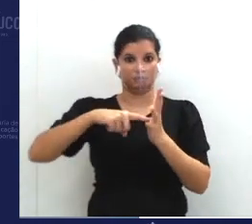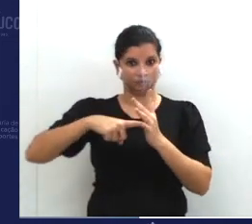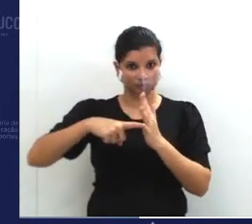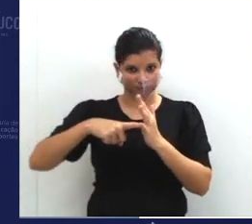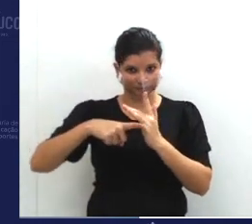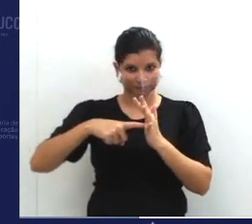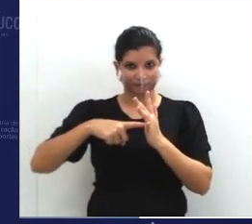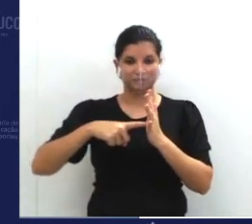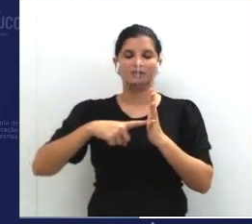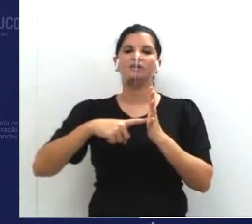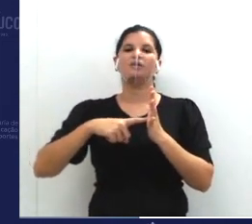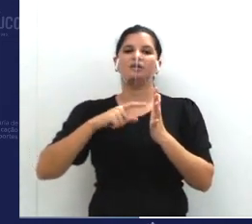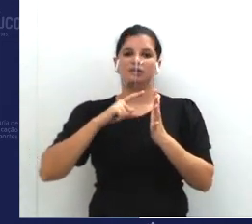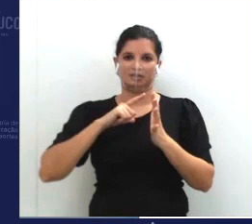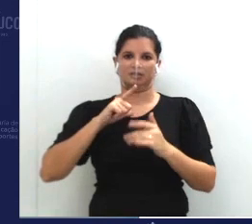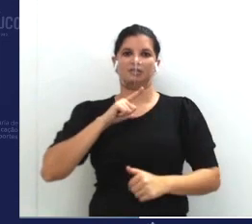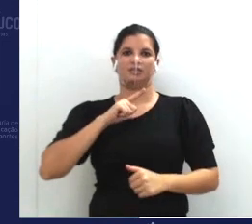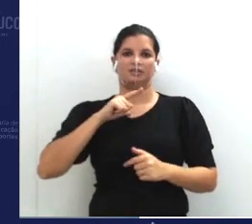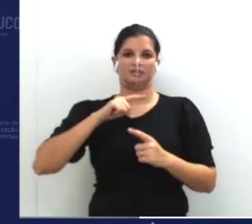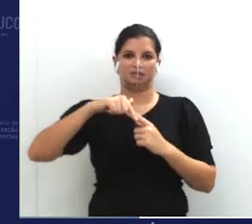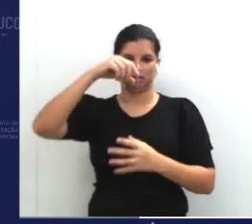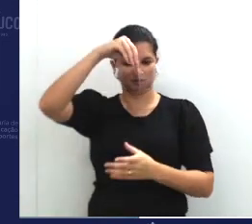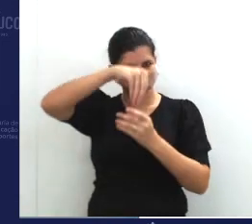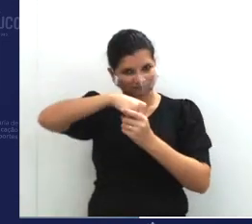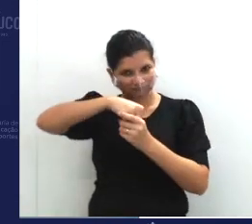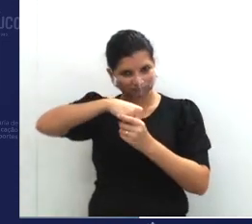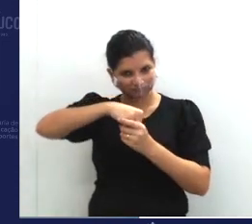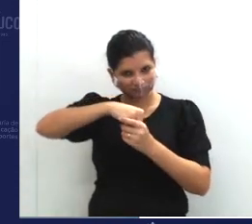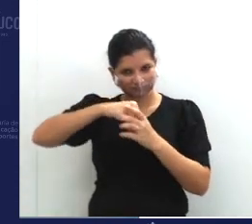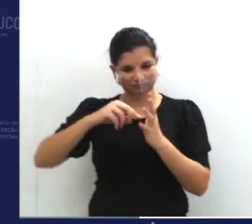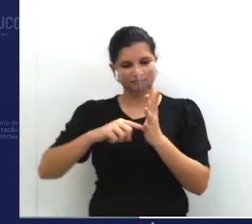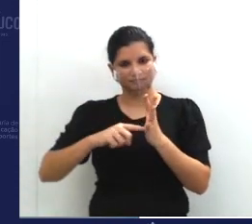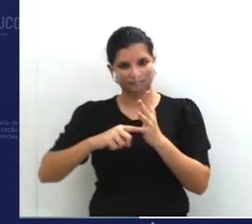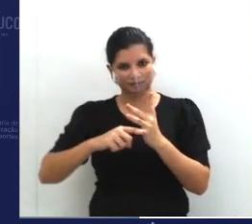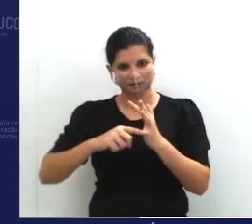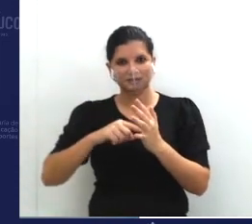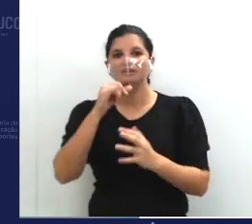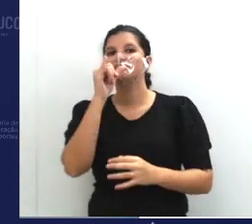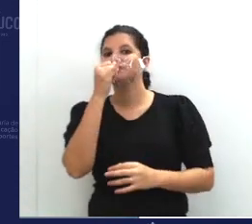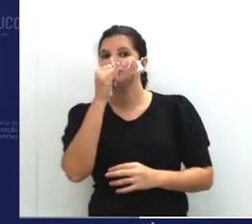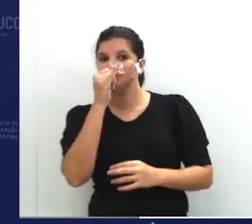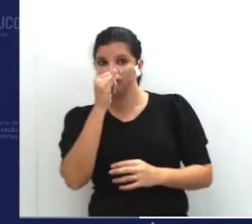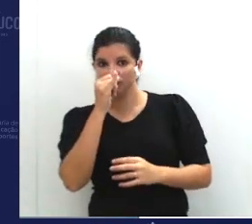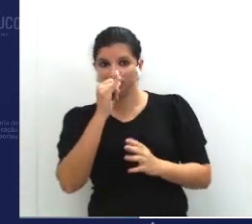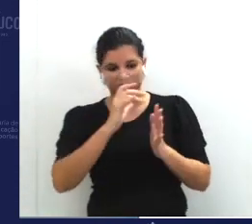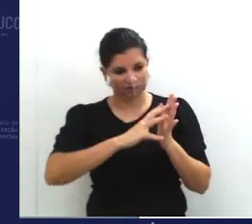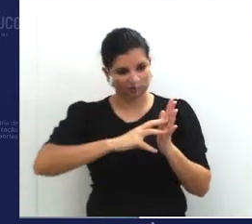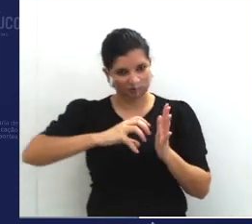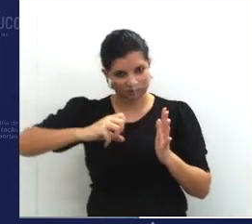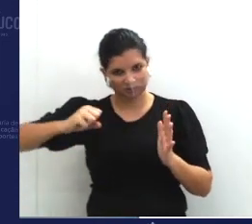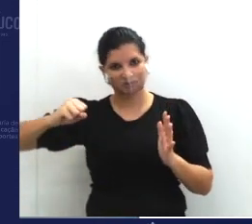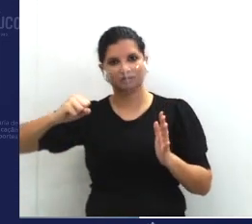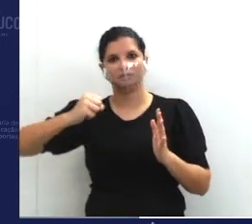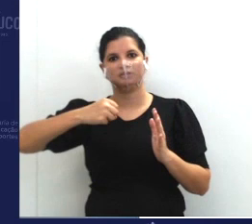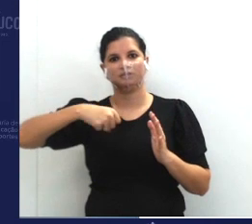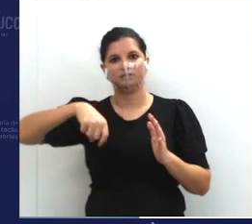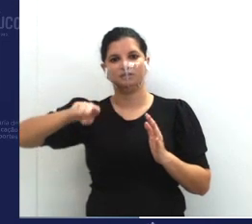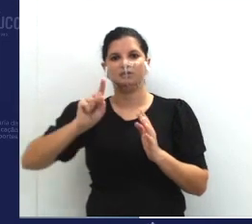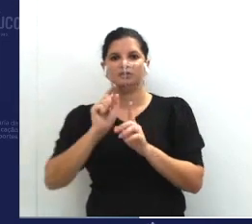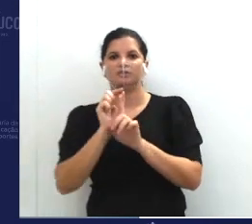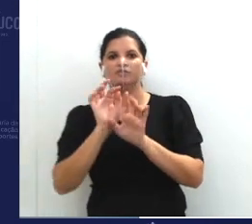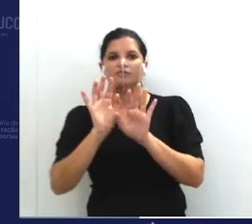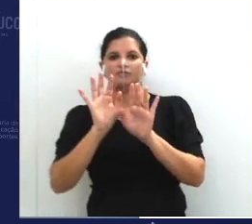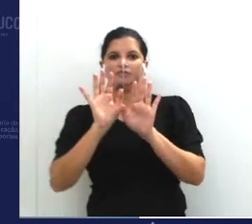da turbina, cujo eixo está acoplado a um gerador, e aí, logo em